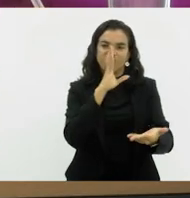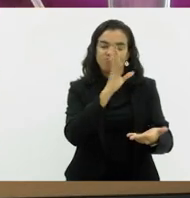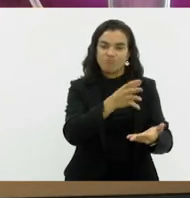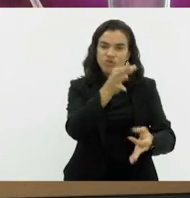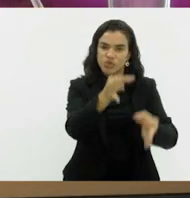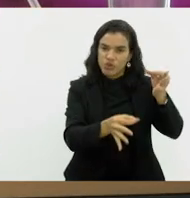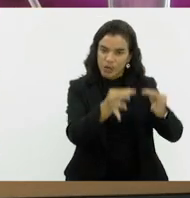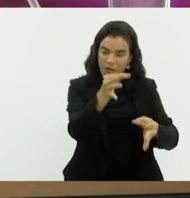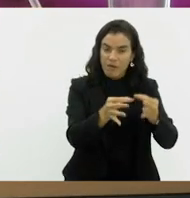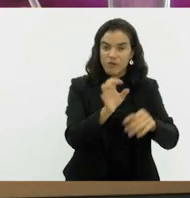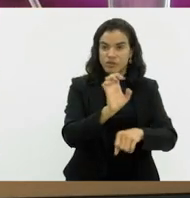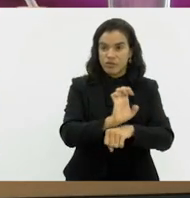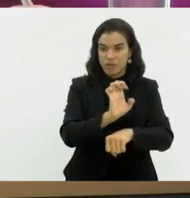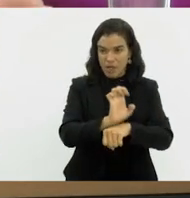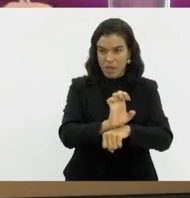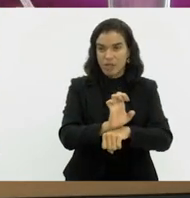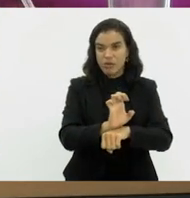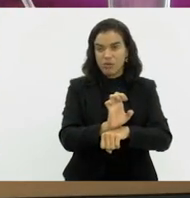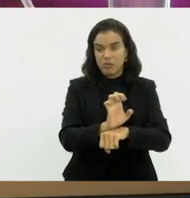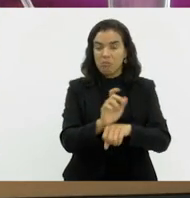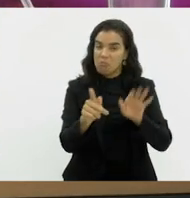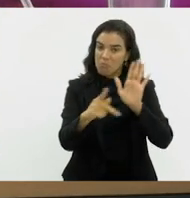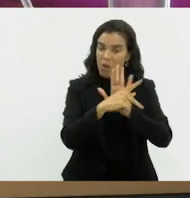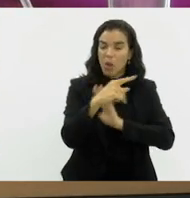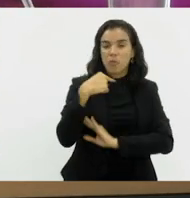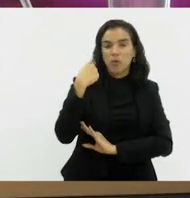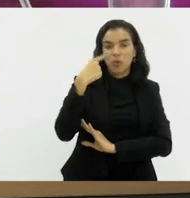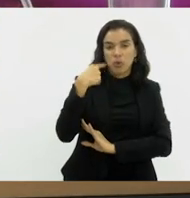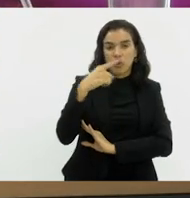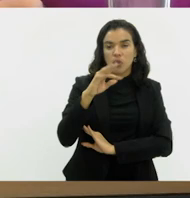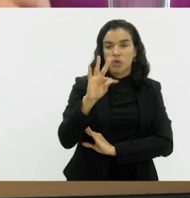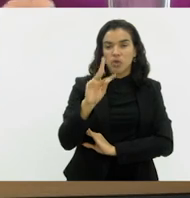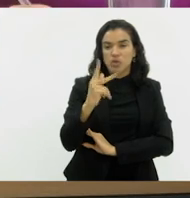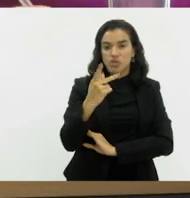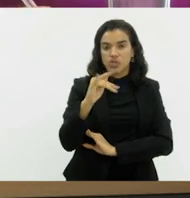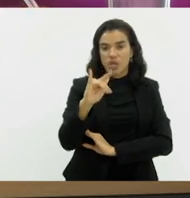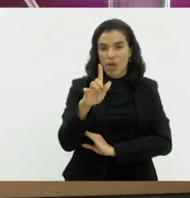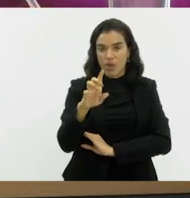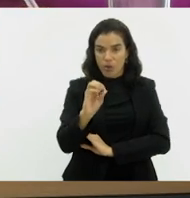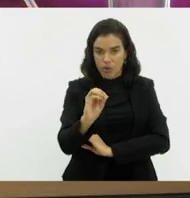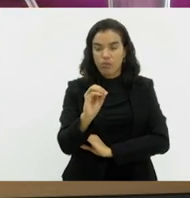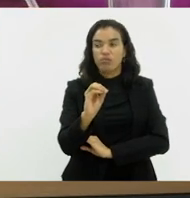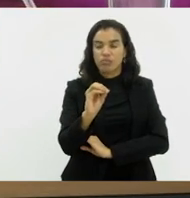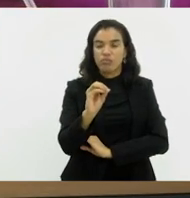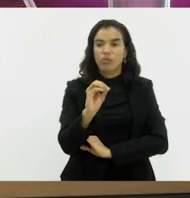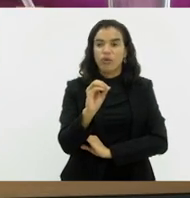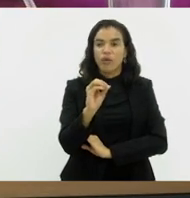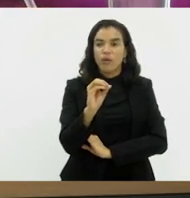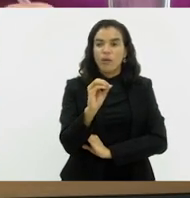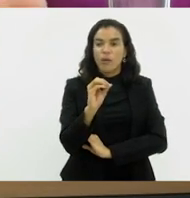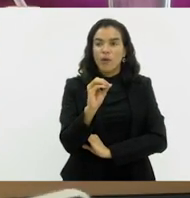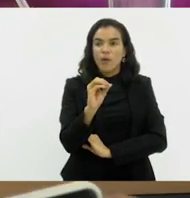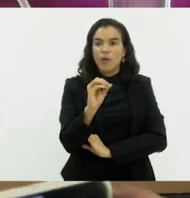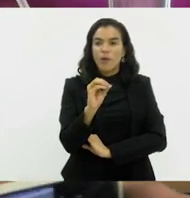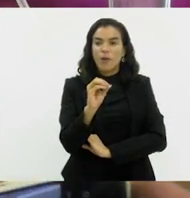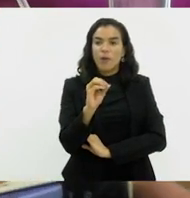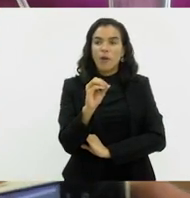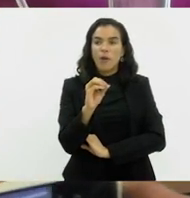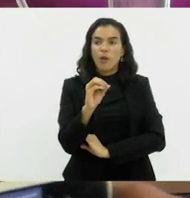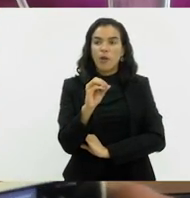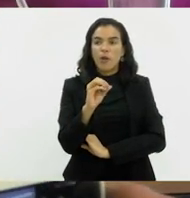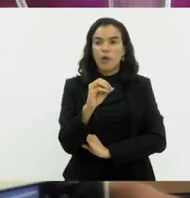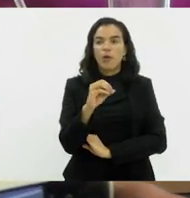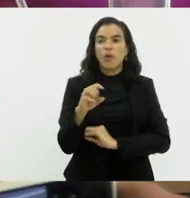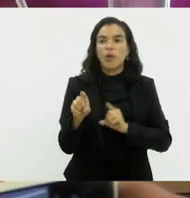reunião pelo próprio doutor Tiago, em que havia uma condenação, e, com base nisso, nós